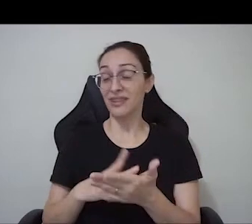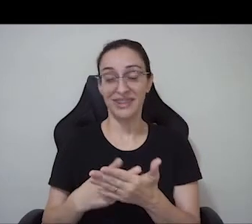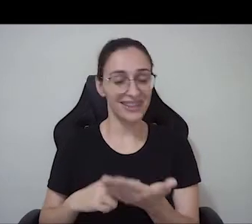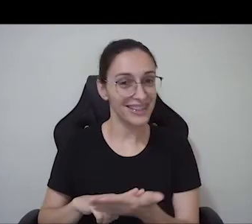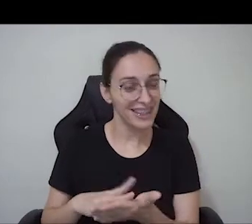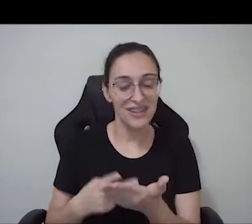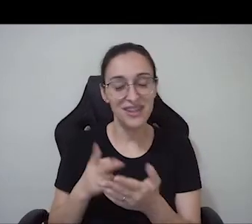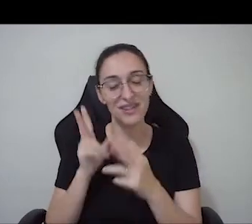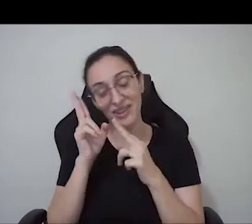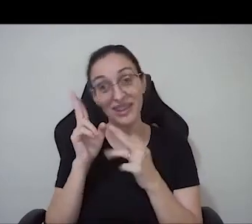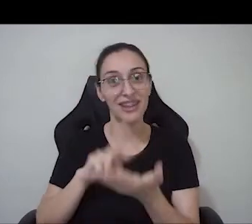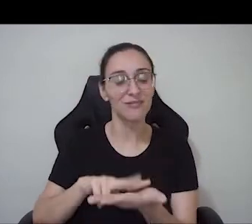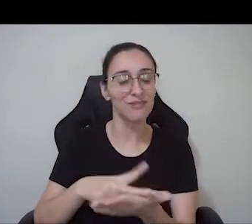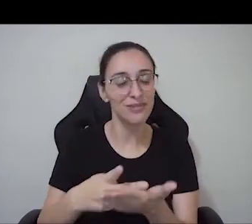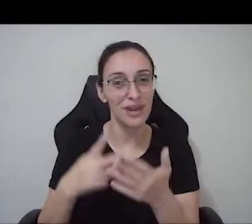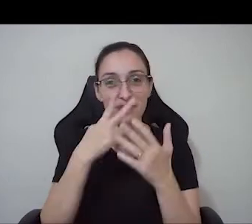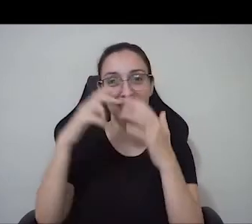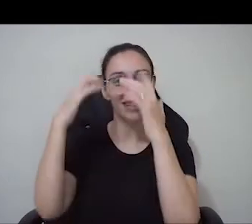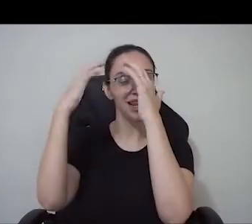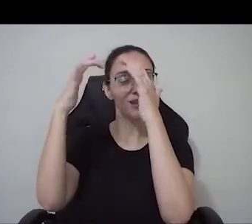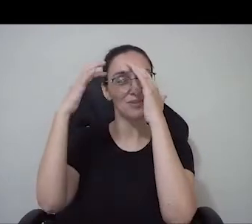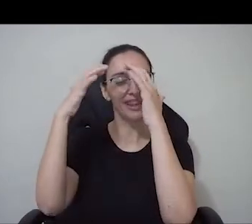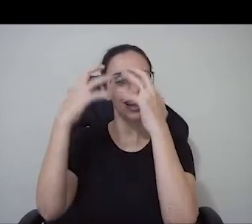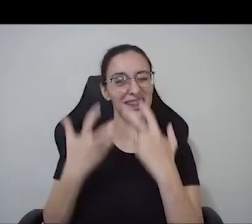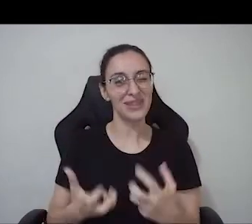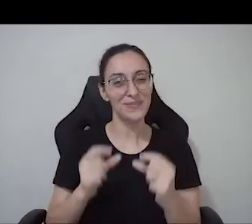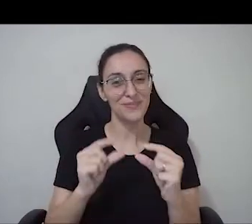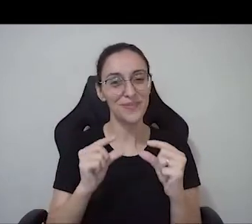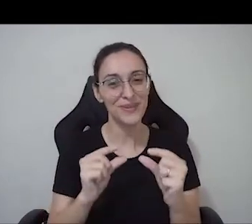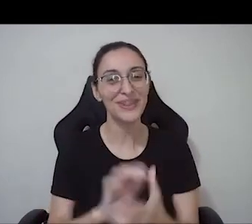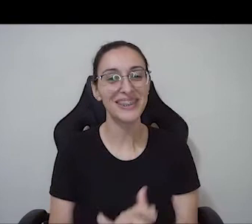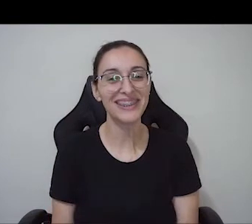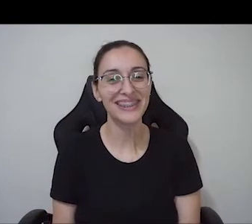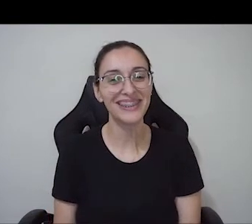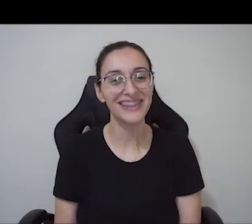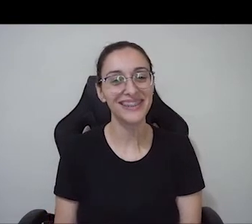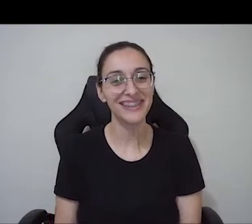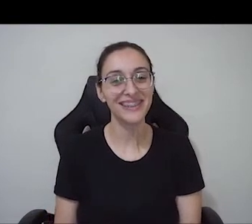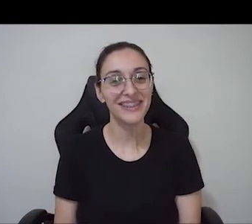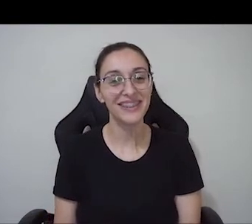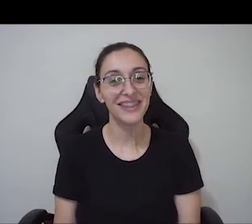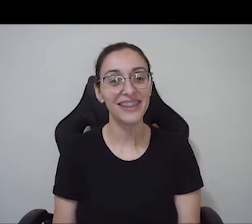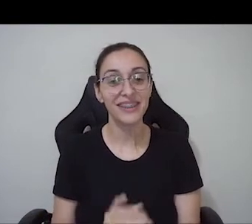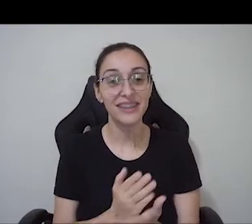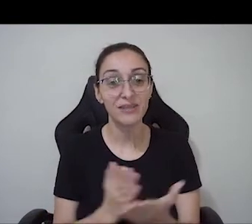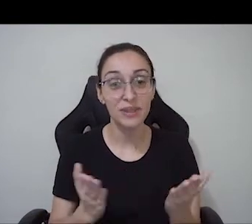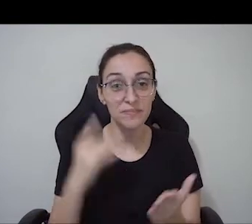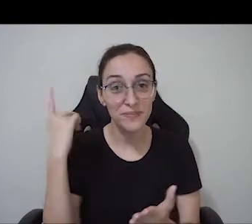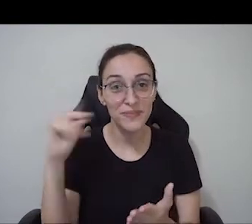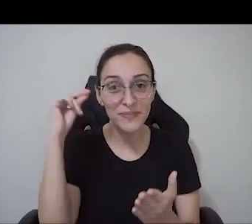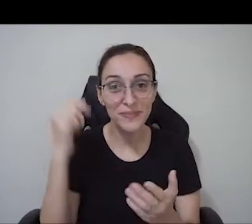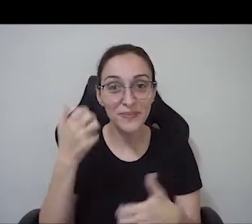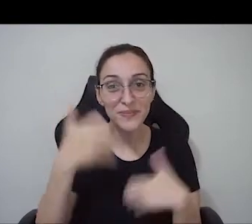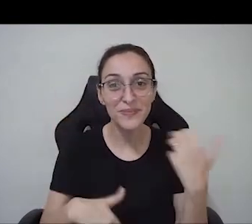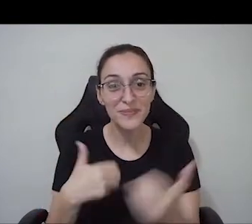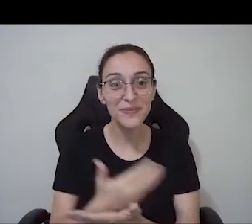então meu cérebro deve estar até um pouco cansado. Acredito que ele está bem cansado. Mas, bora falar o